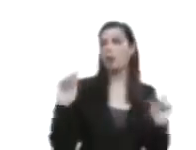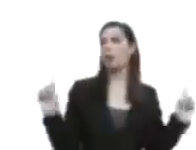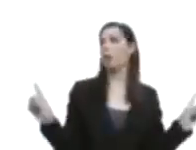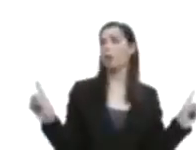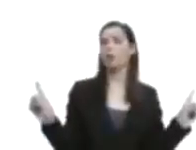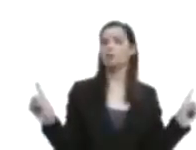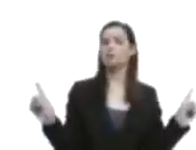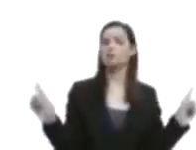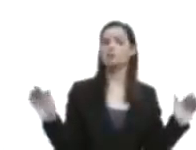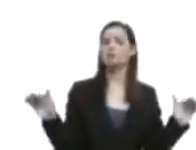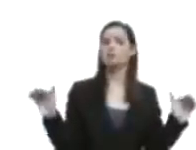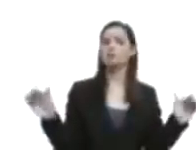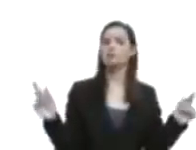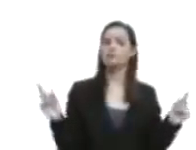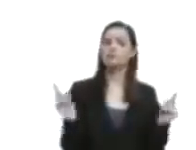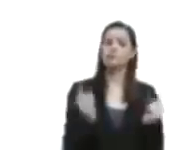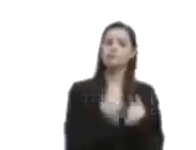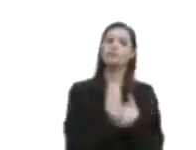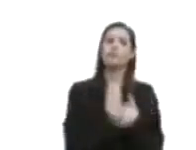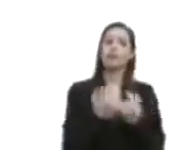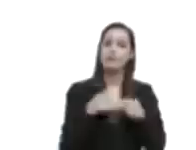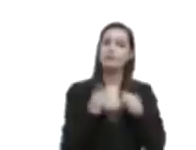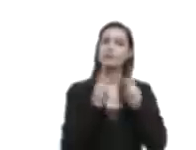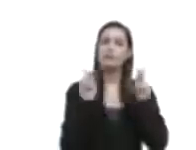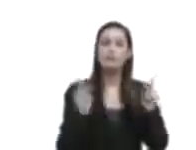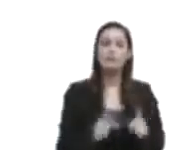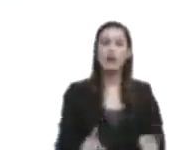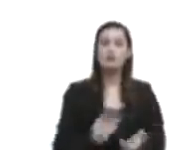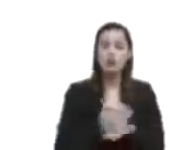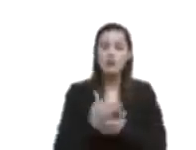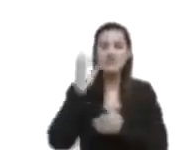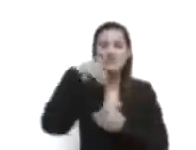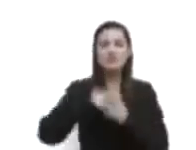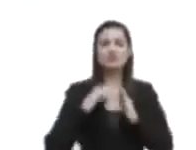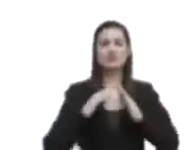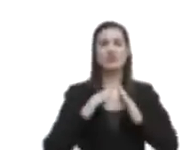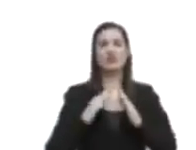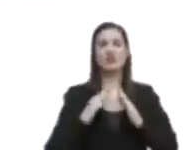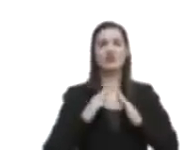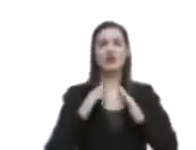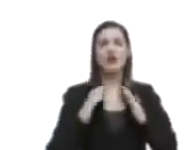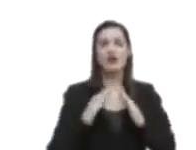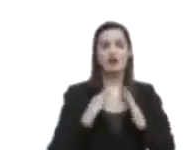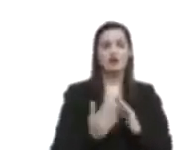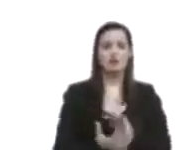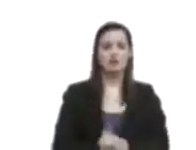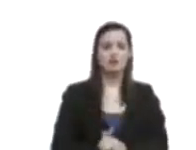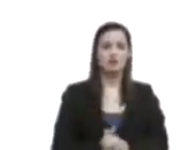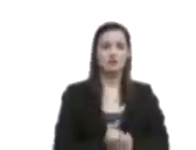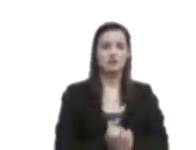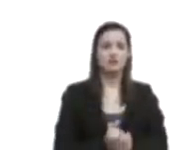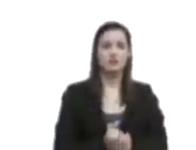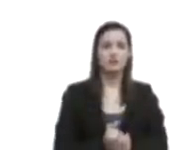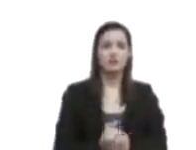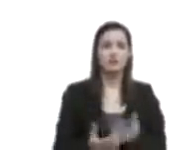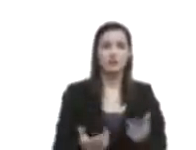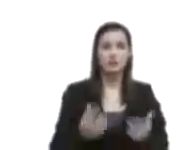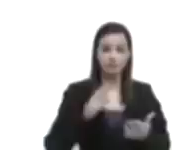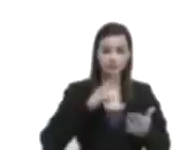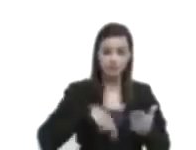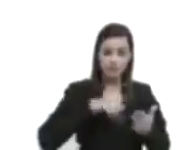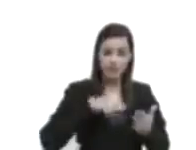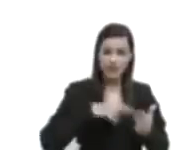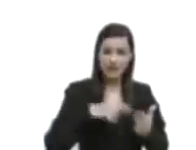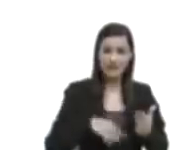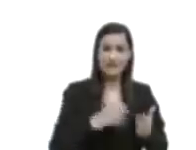14-18, porque Ele é a nossa paz, o qual de ambos os povos fez um, tendo derribado a parede de separação que estava